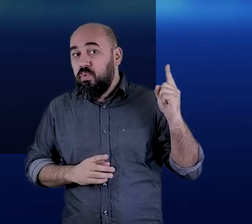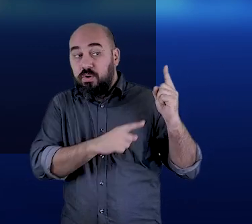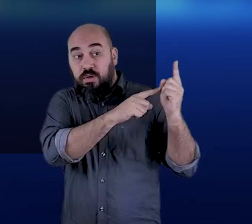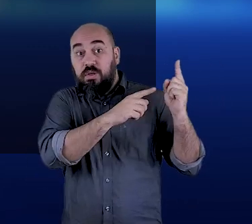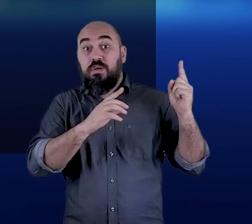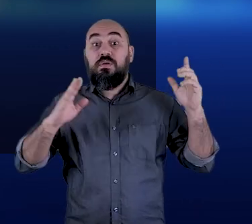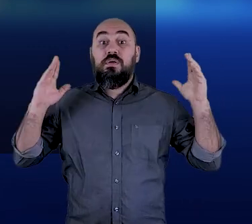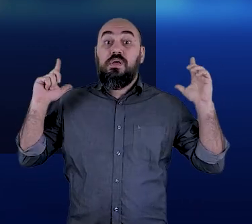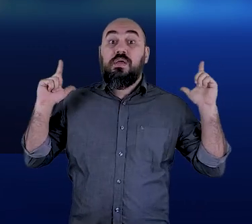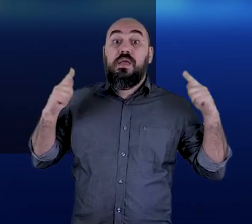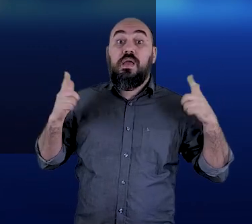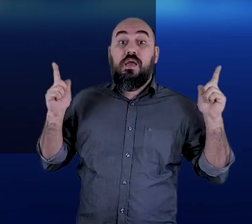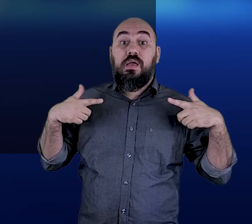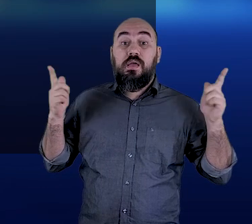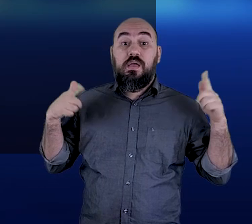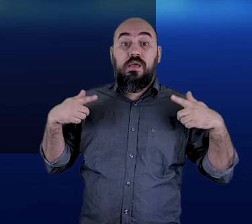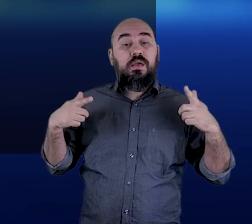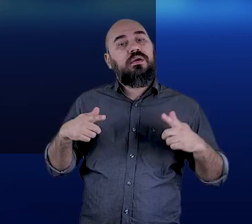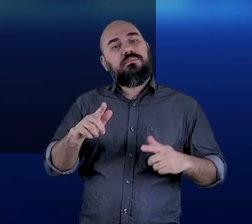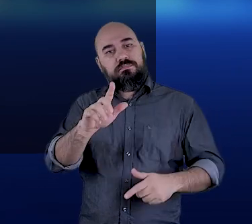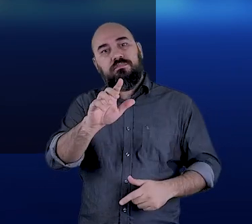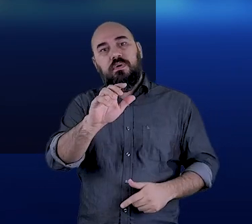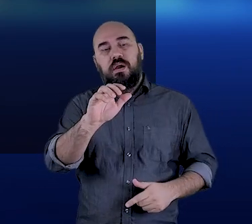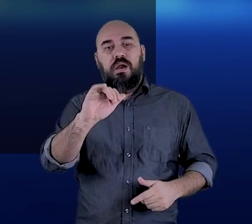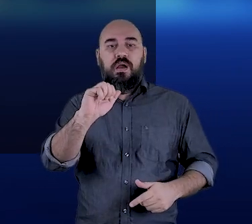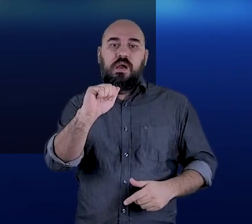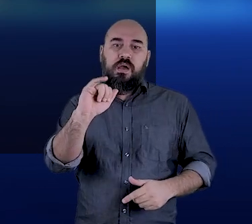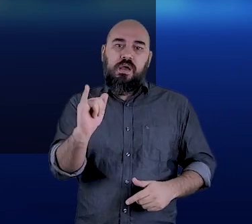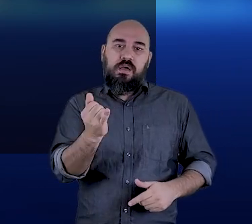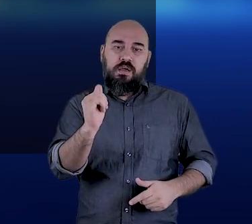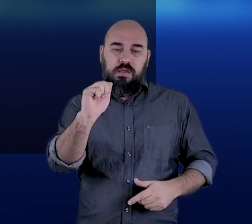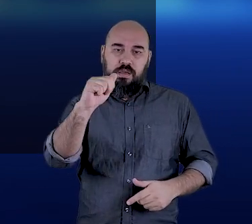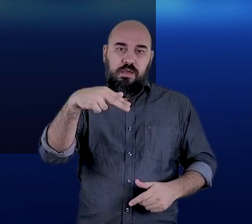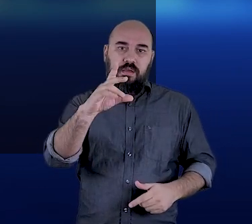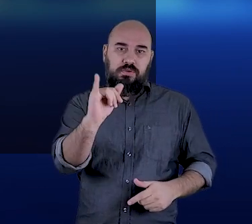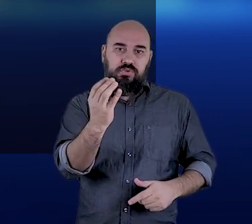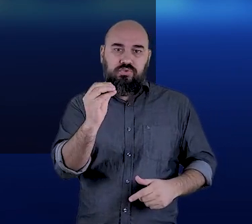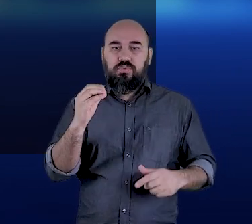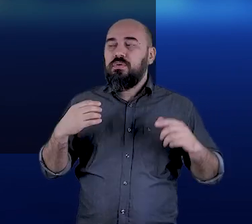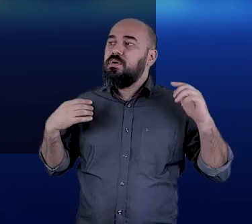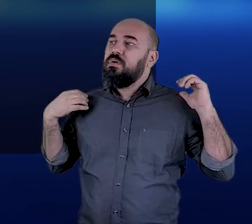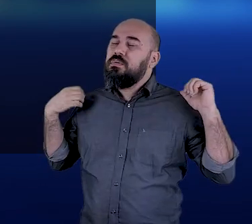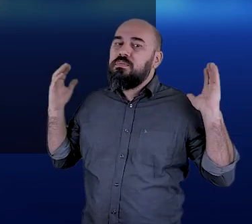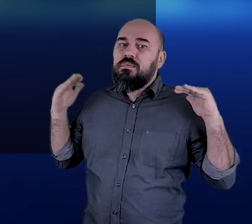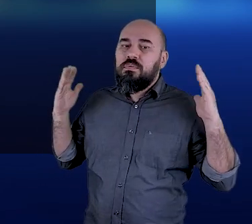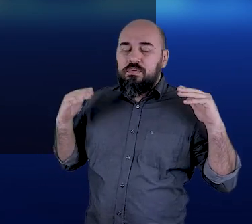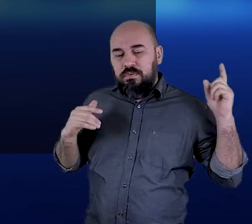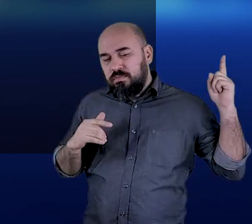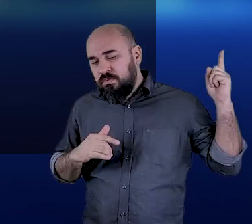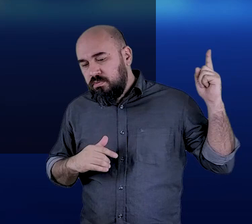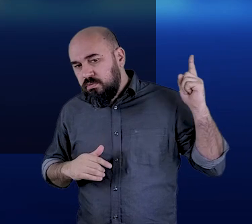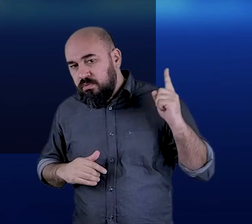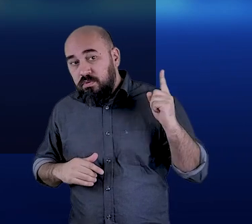observado na minha visão ao princípio veio rapidamente voando e me tocou a hora do sacrifício